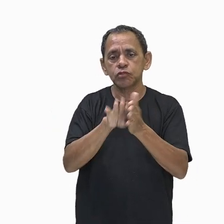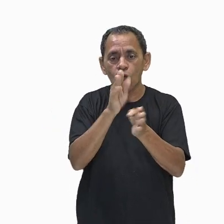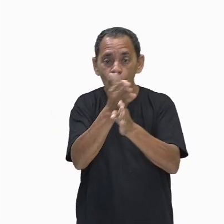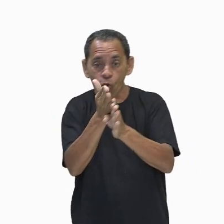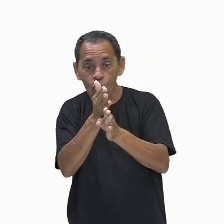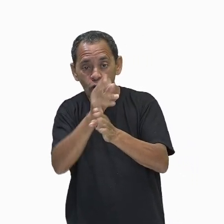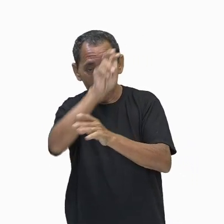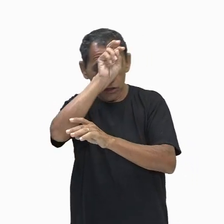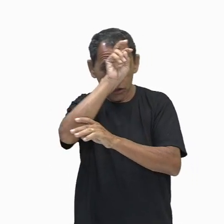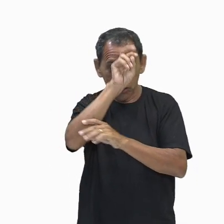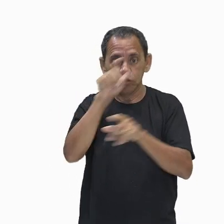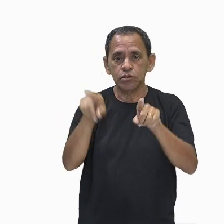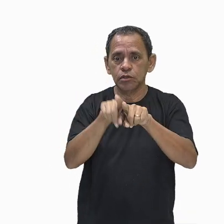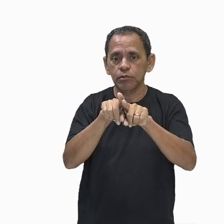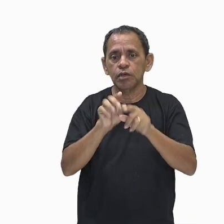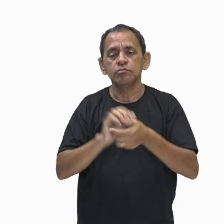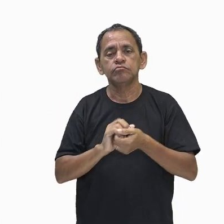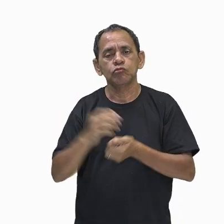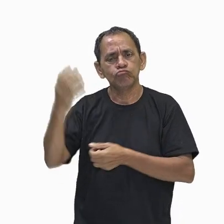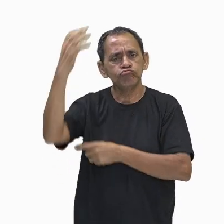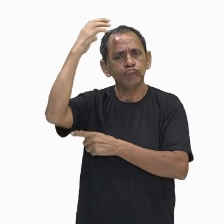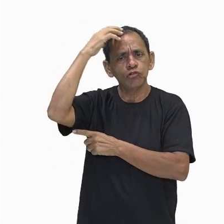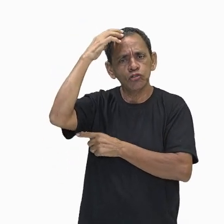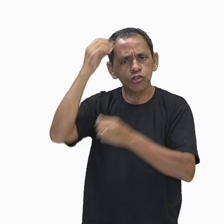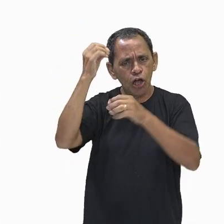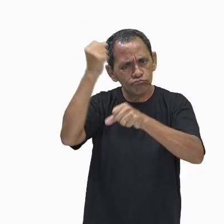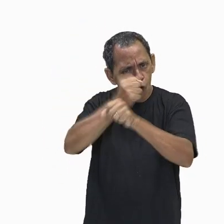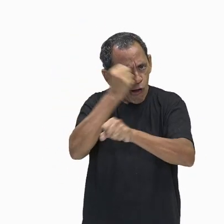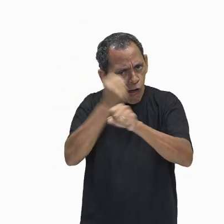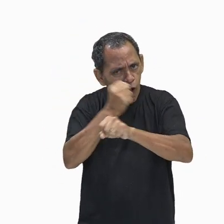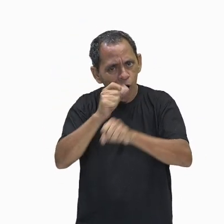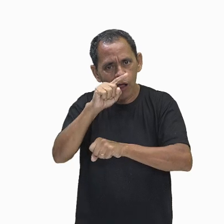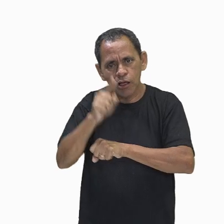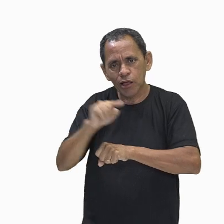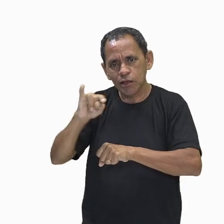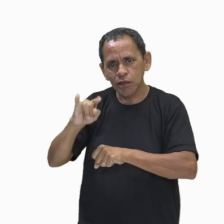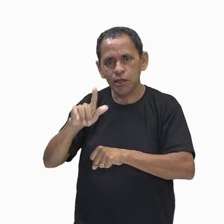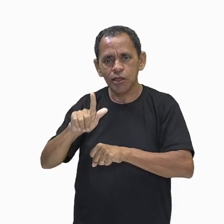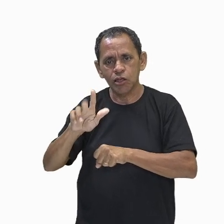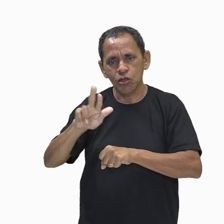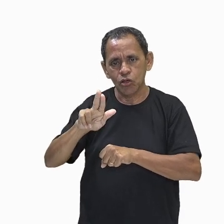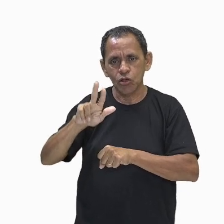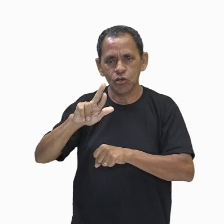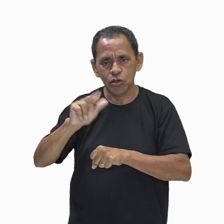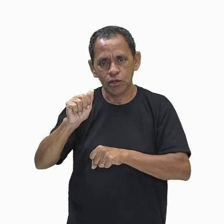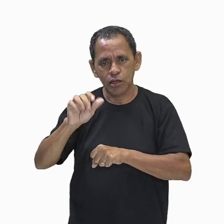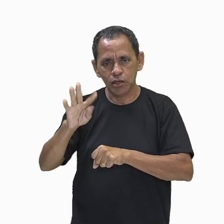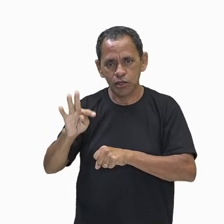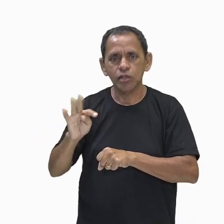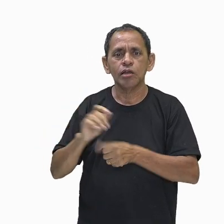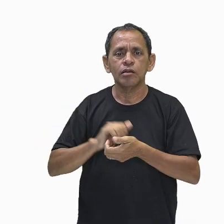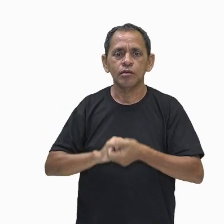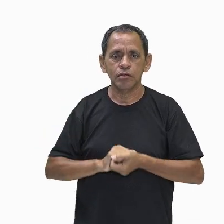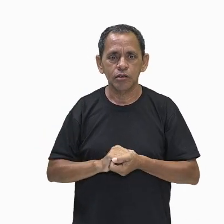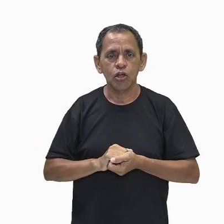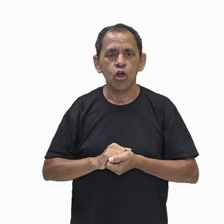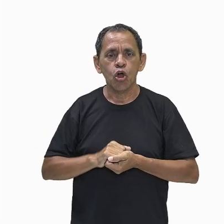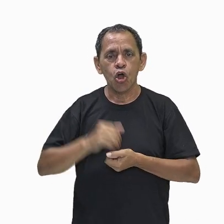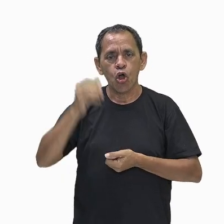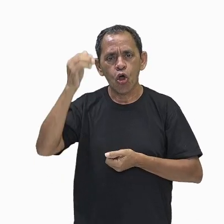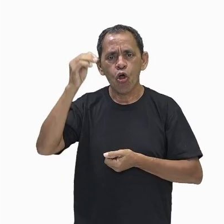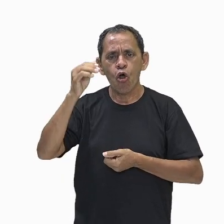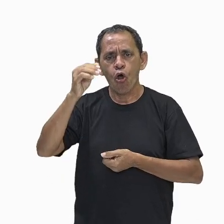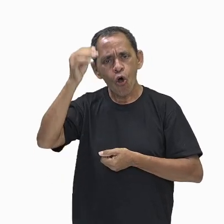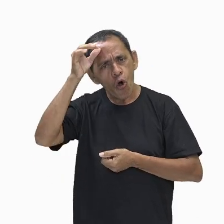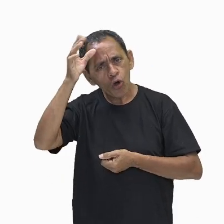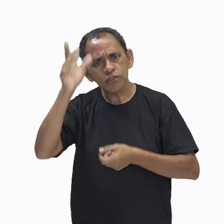Egito. No seu reinado foram construídos os zigurate de Marduk, também conhecido como a Torre